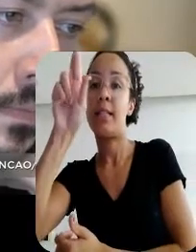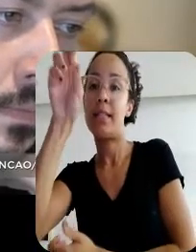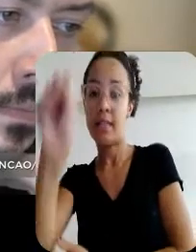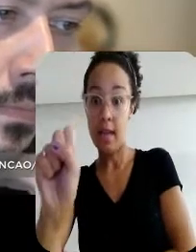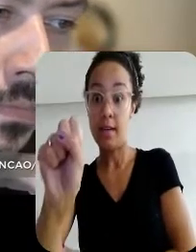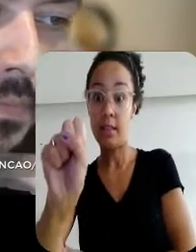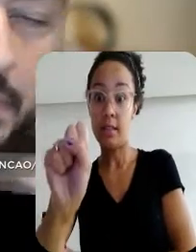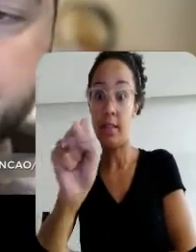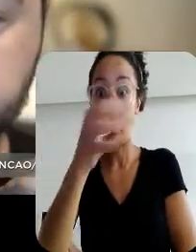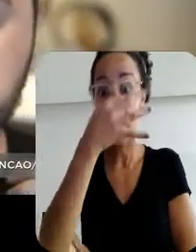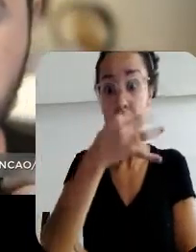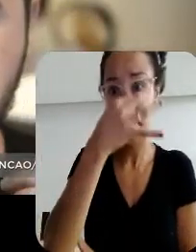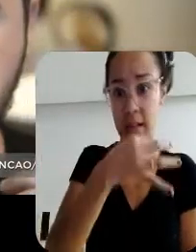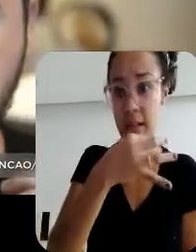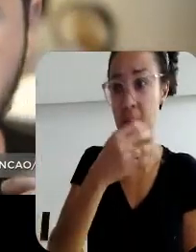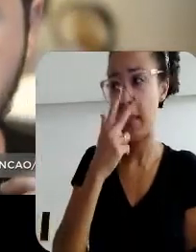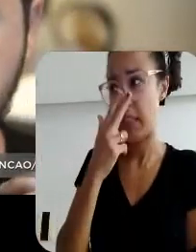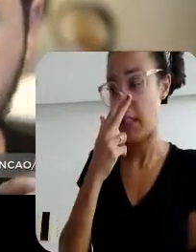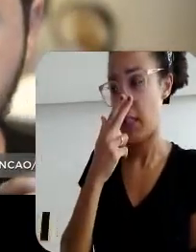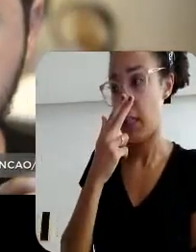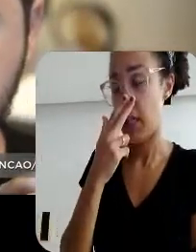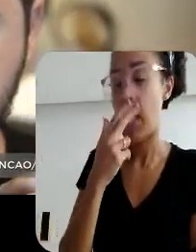respiratório parecido.